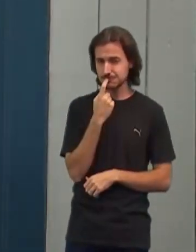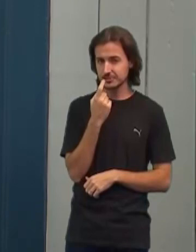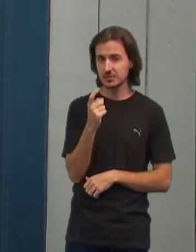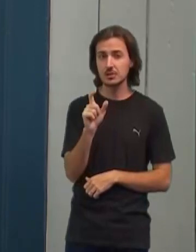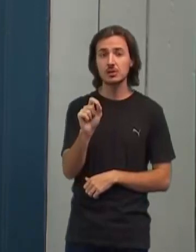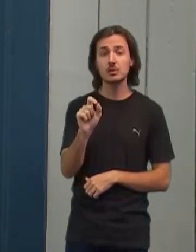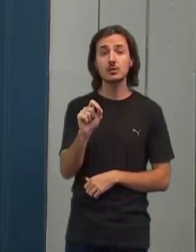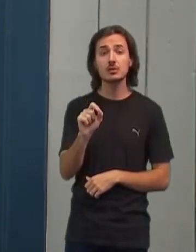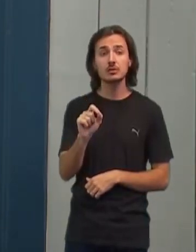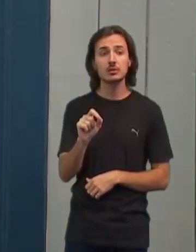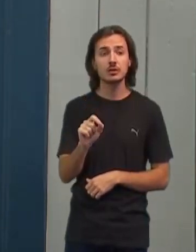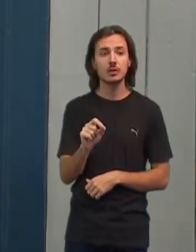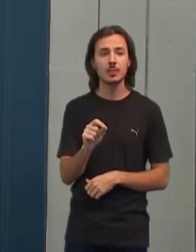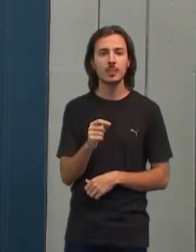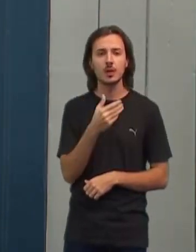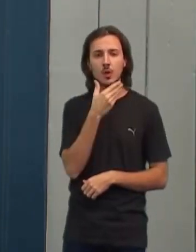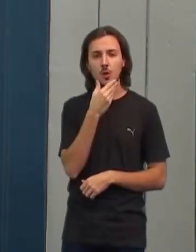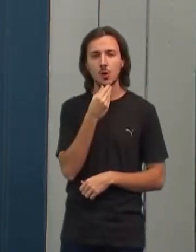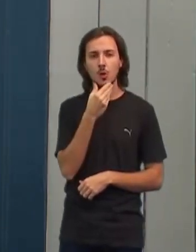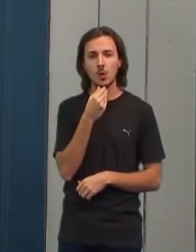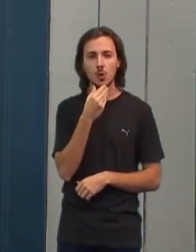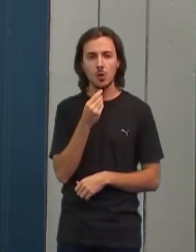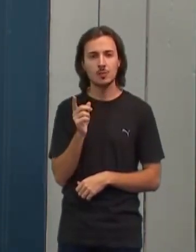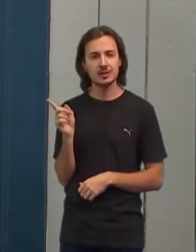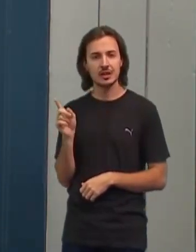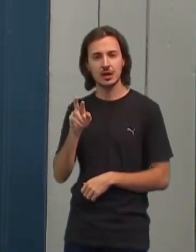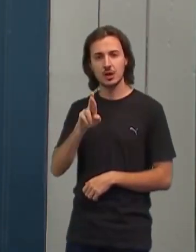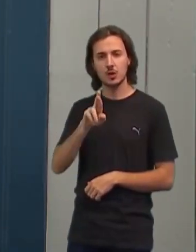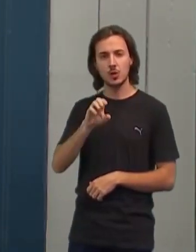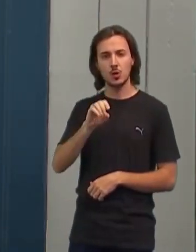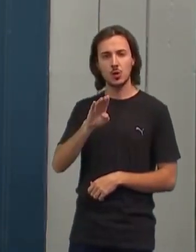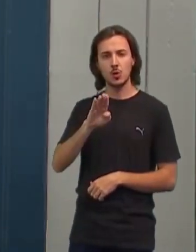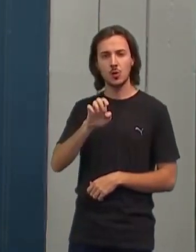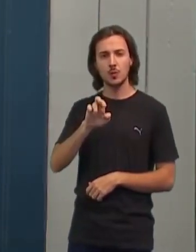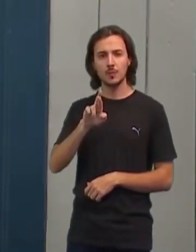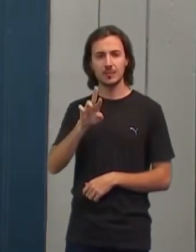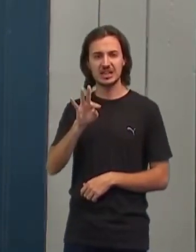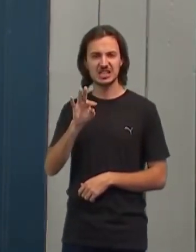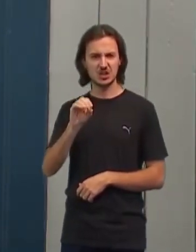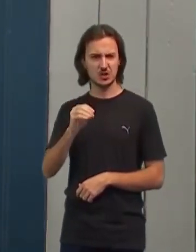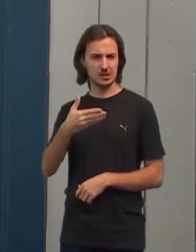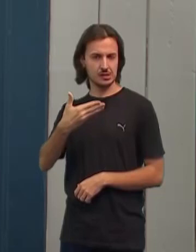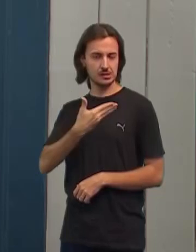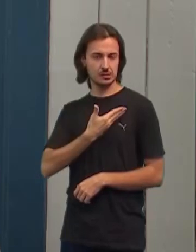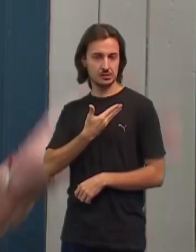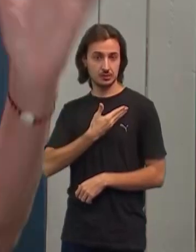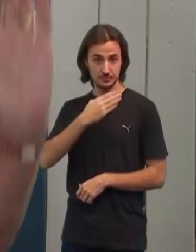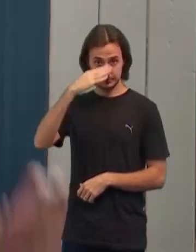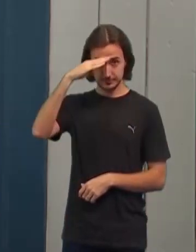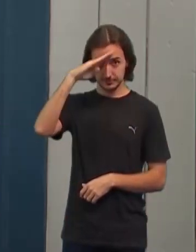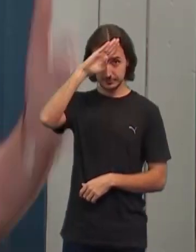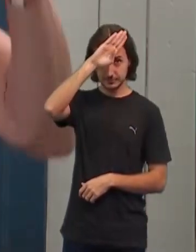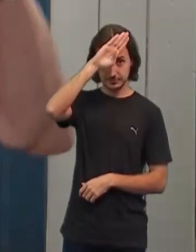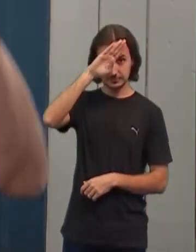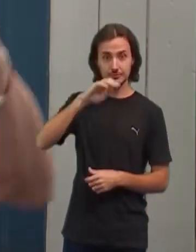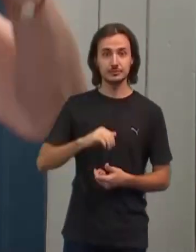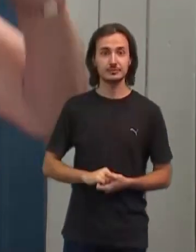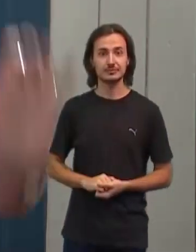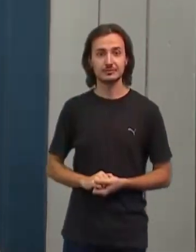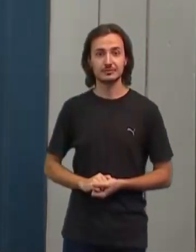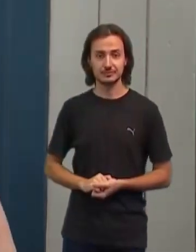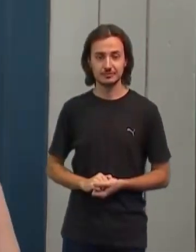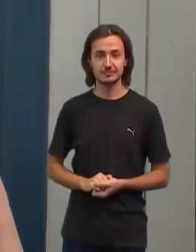foi o fascista Roberto Jefferson, muito amigo do Bolsonaro, né, e CIA,